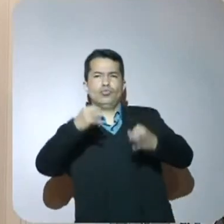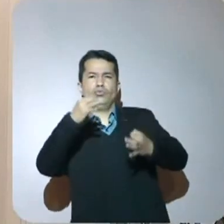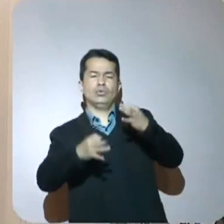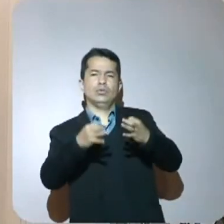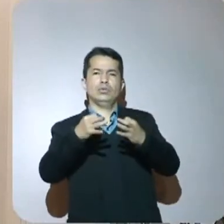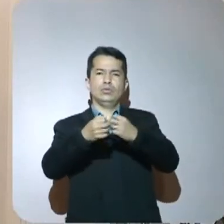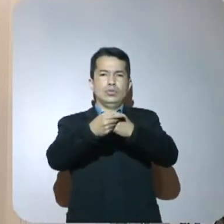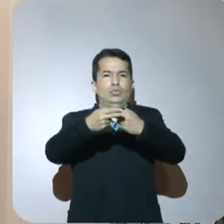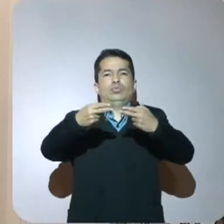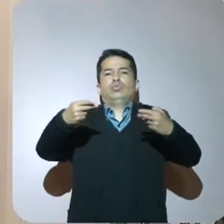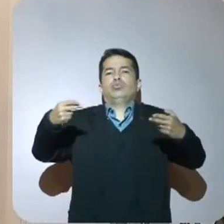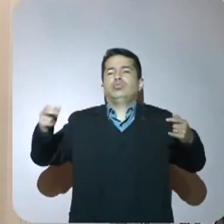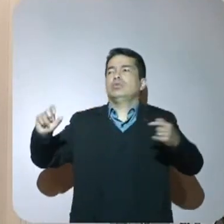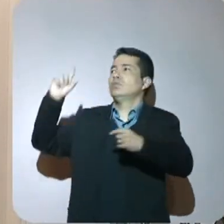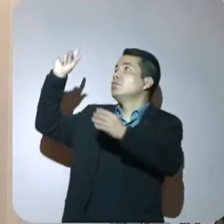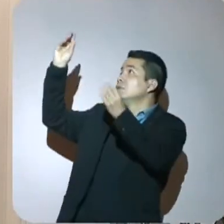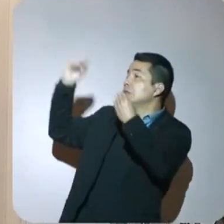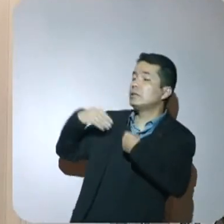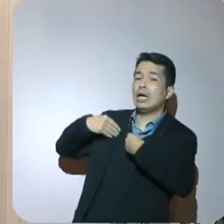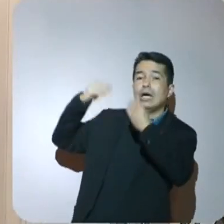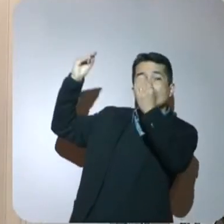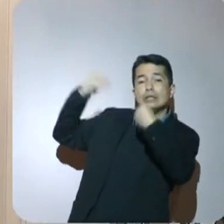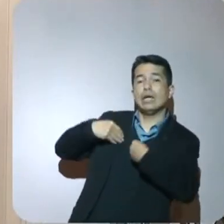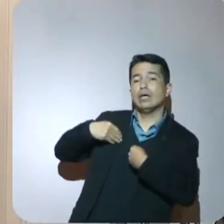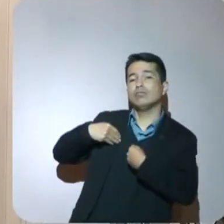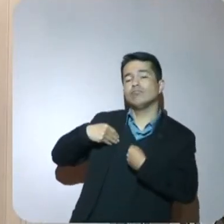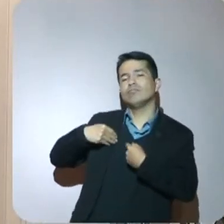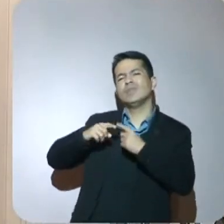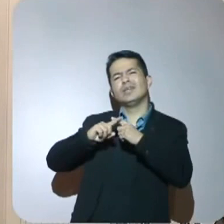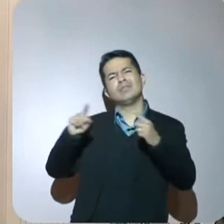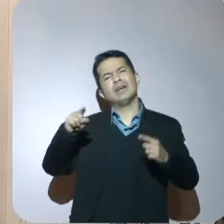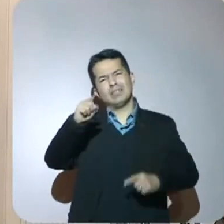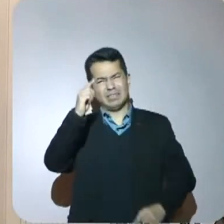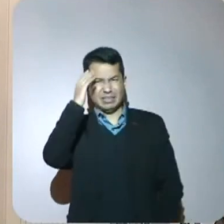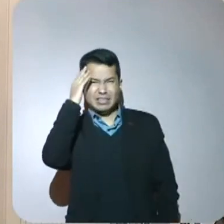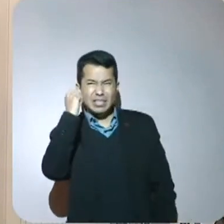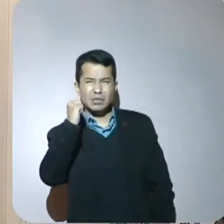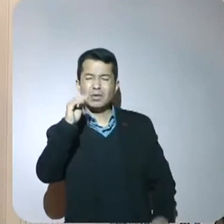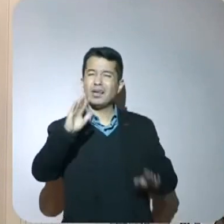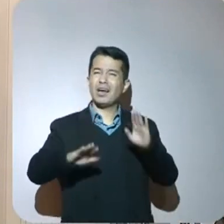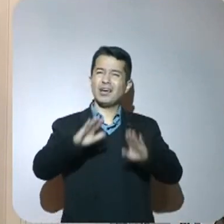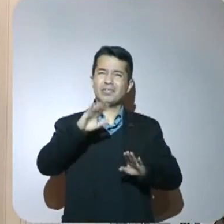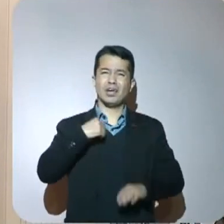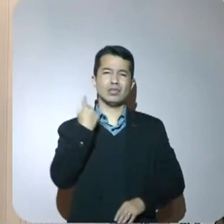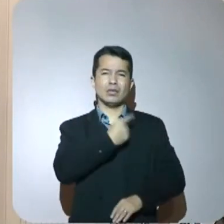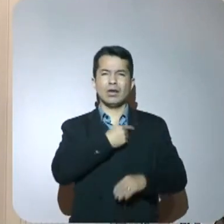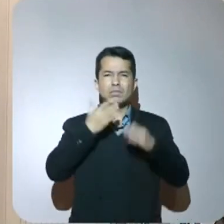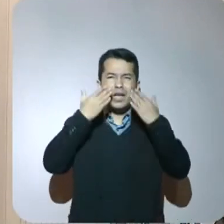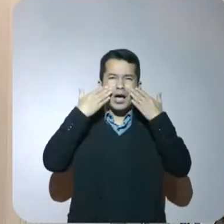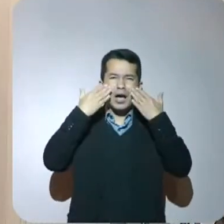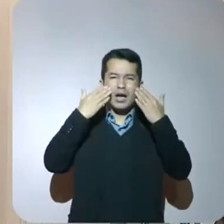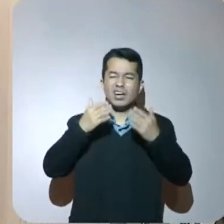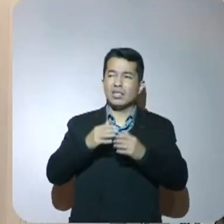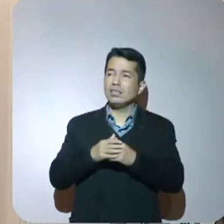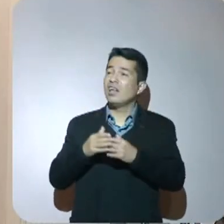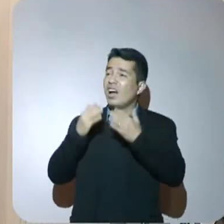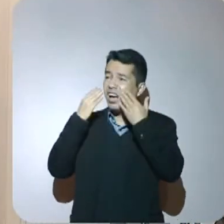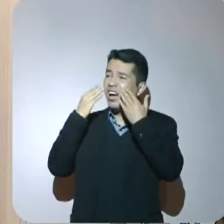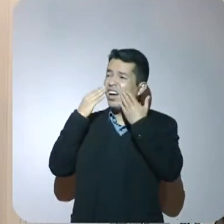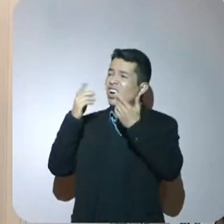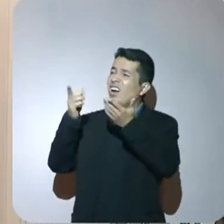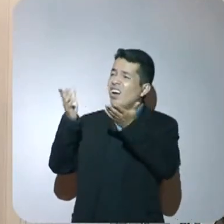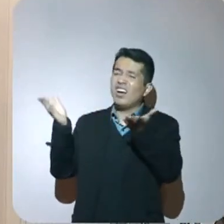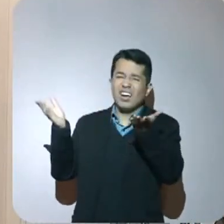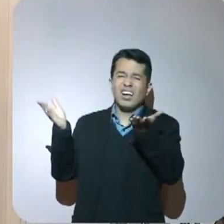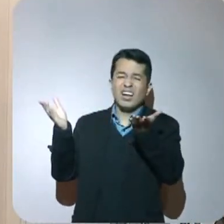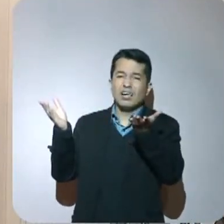igreja, a gente vai perceber que o óbvio nem sempre é o que acontece. Houve momentos na história da igreja em que